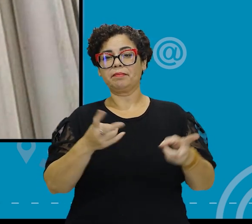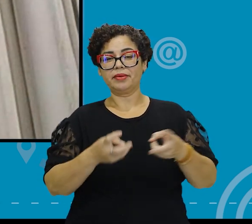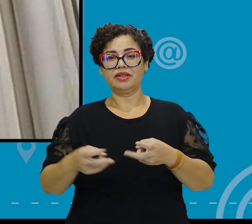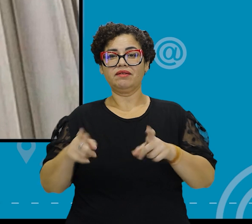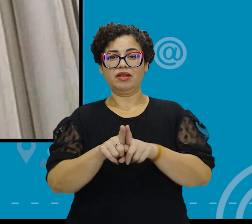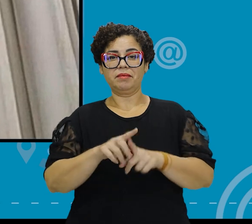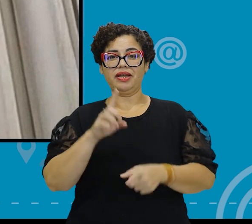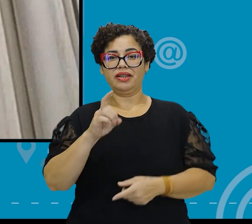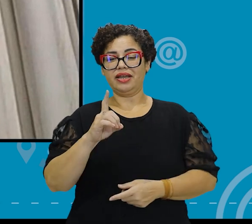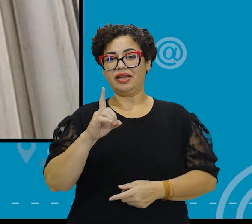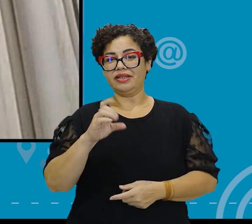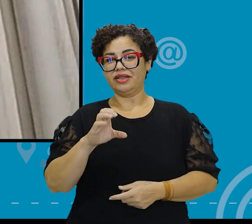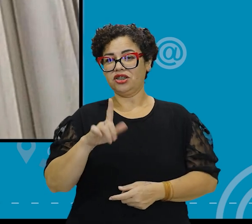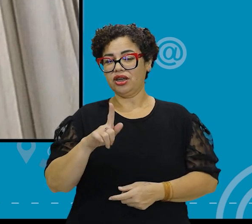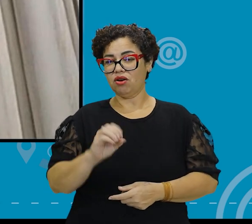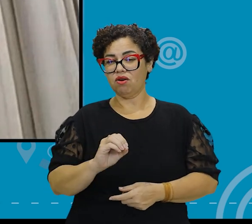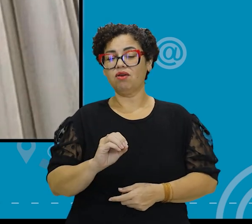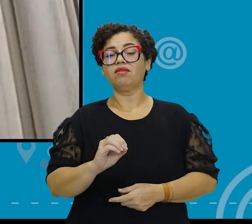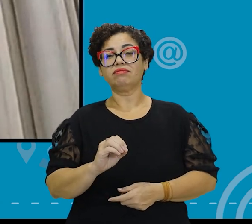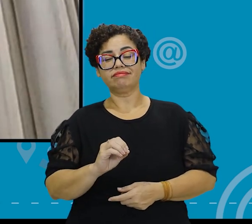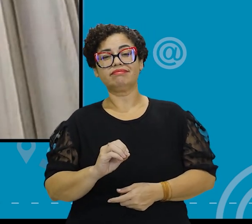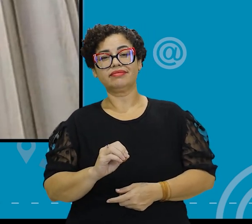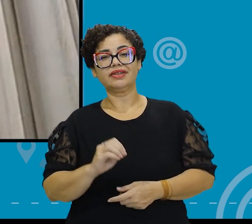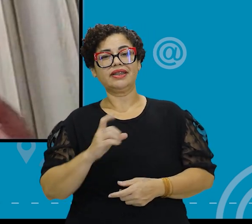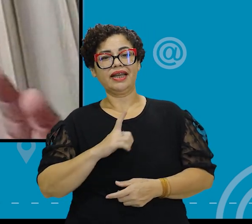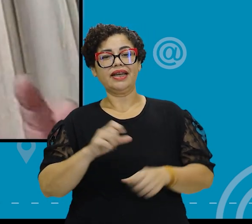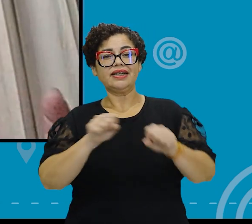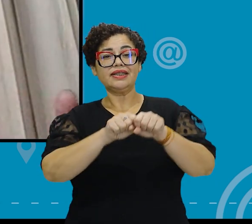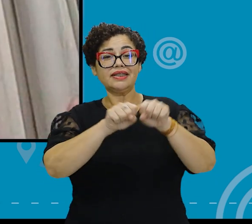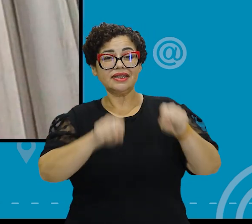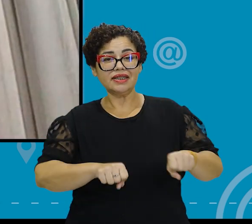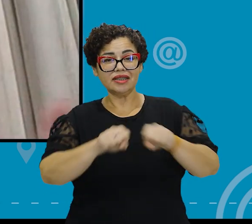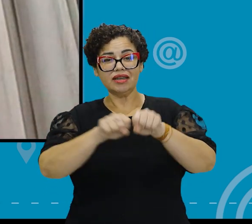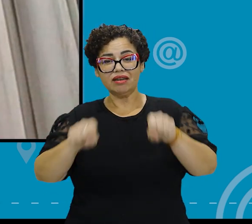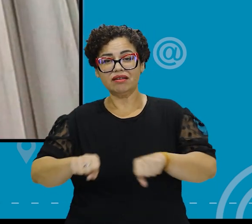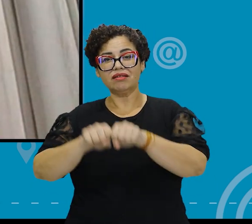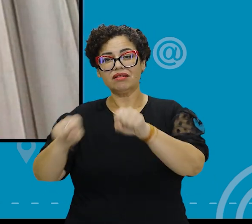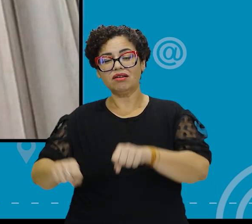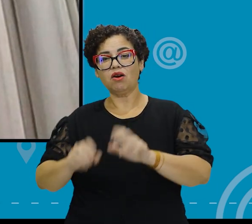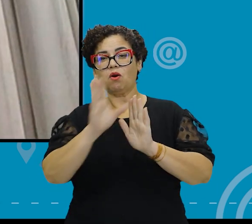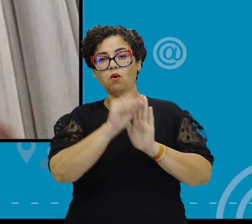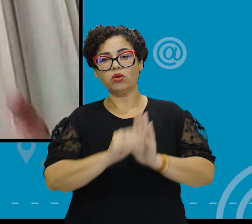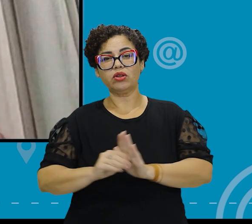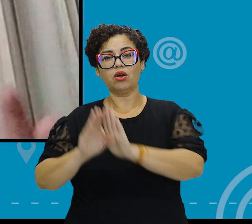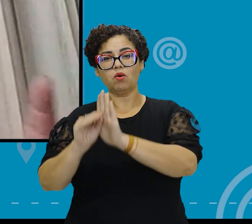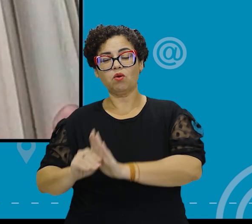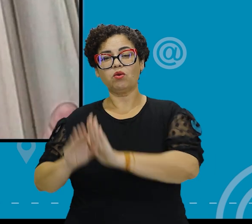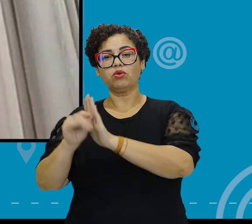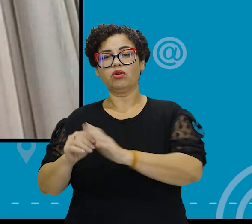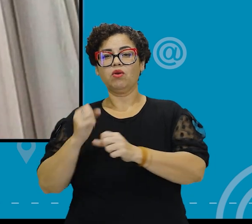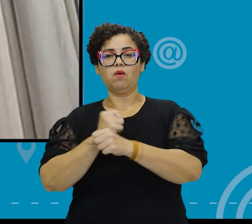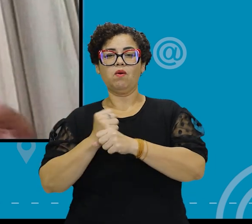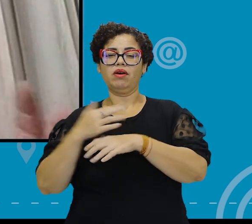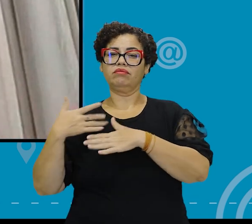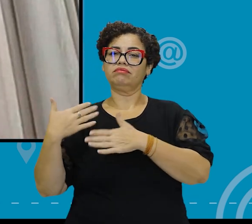no DCGO ampliado, uma sistematização dos conteúdos ao longo dos anos,